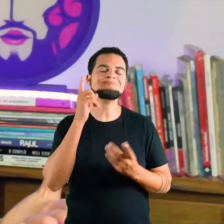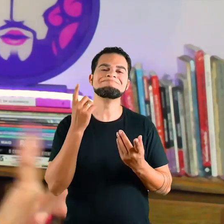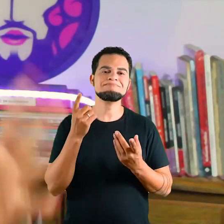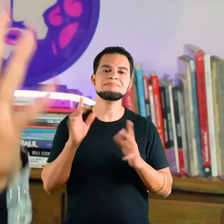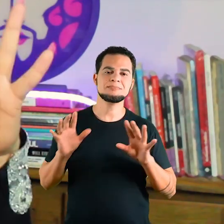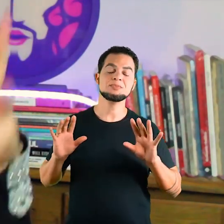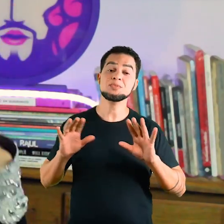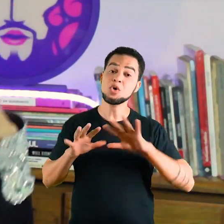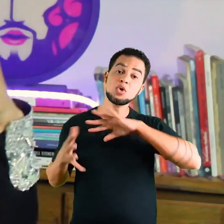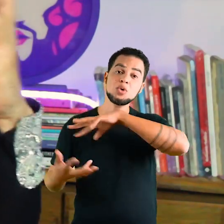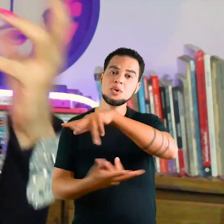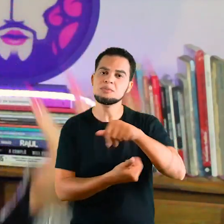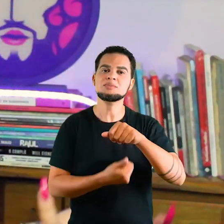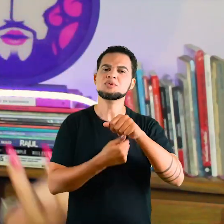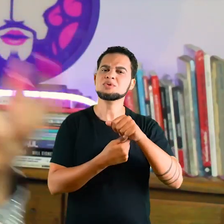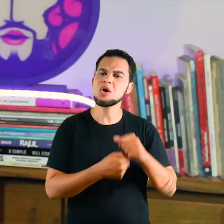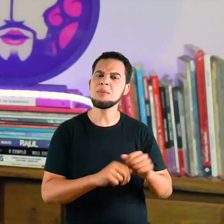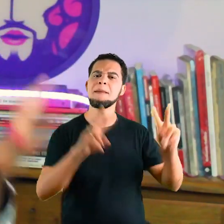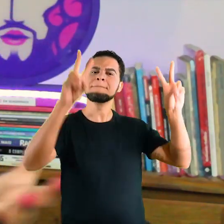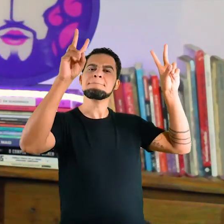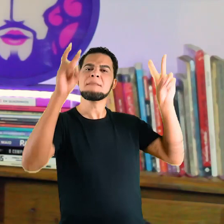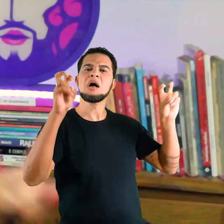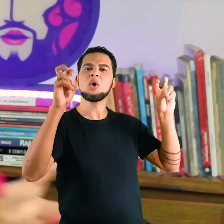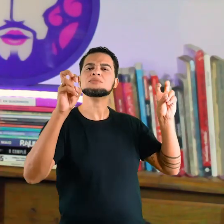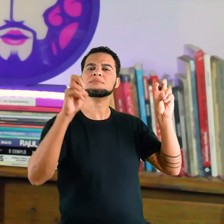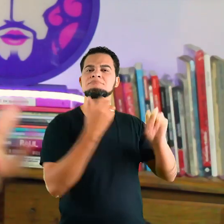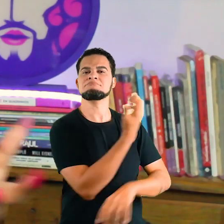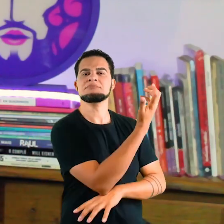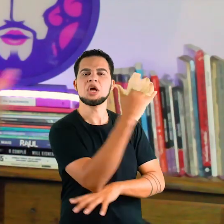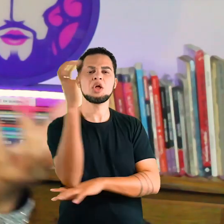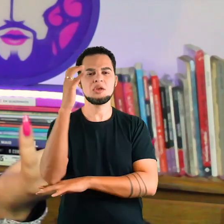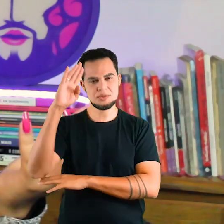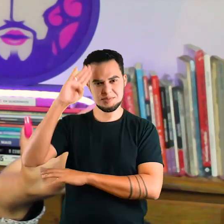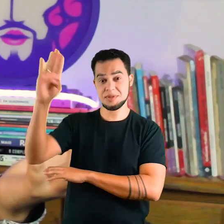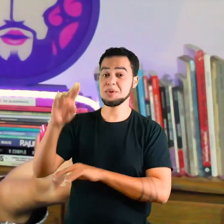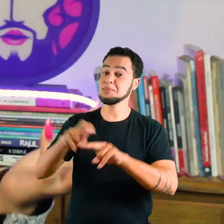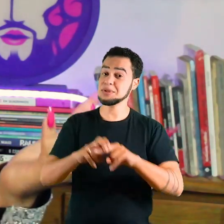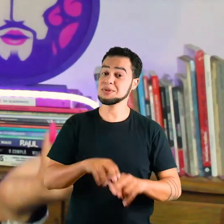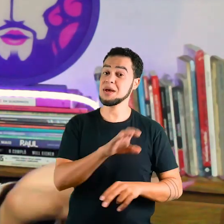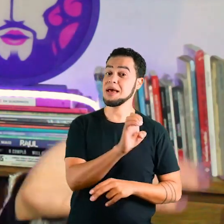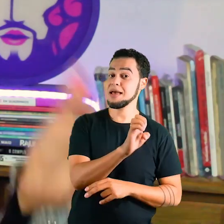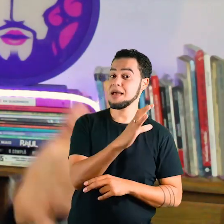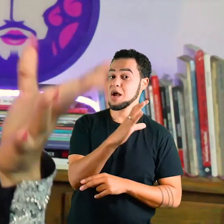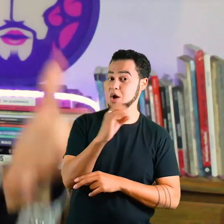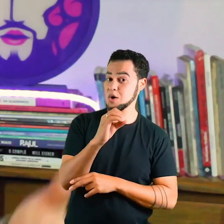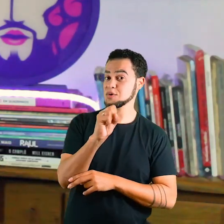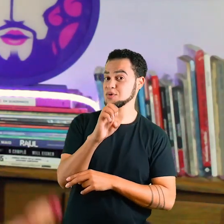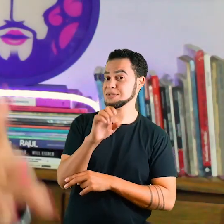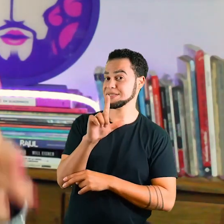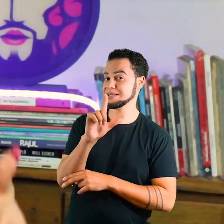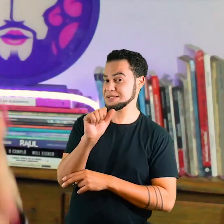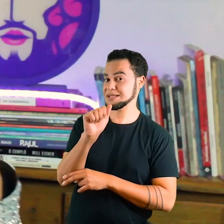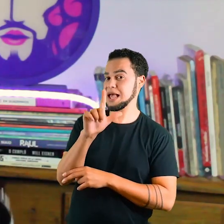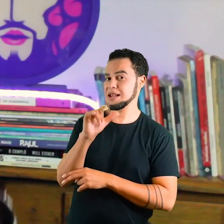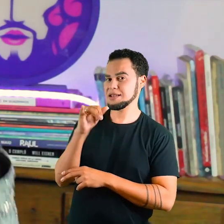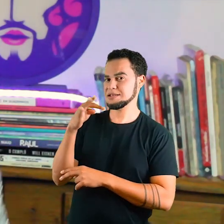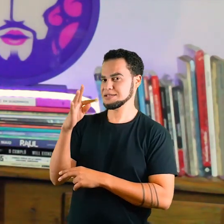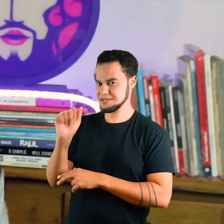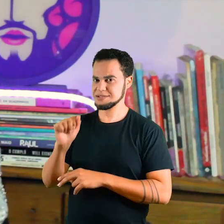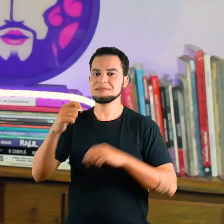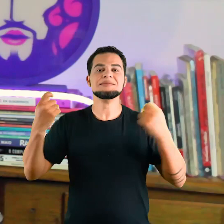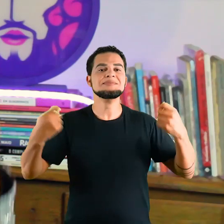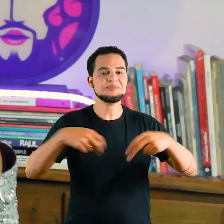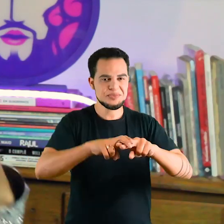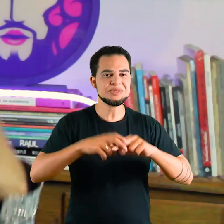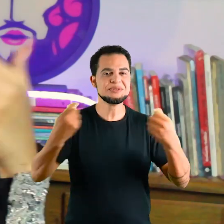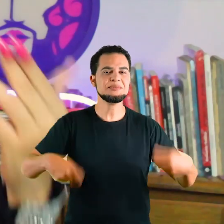de opressões, com uma pauta ecológica na minha centralidade, né, por isso ecossocialista. E não há como a gente avançar sem trazer